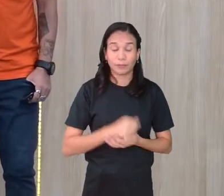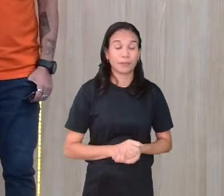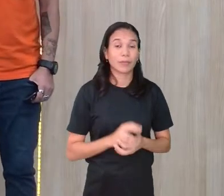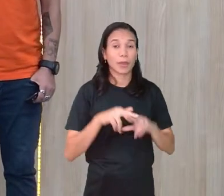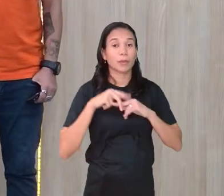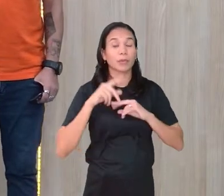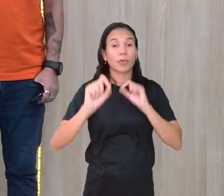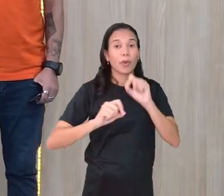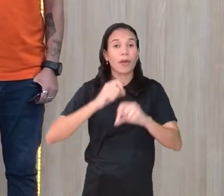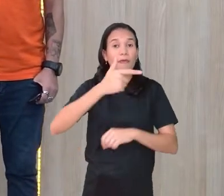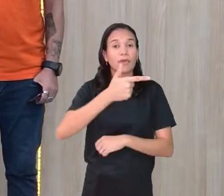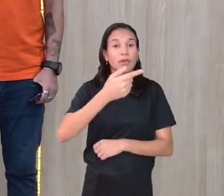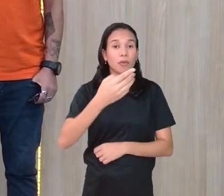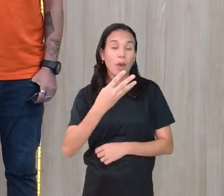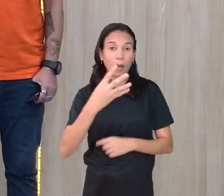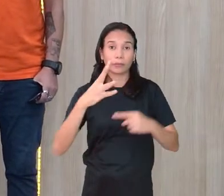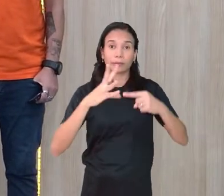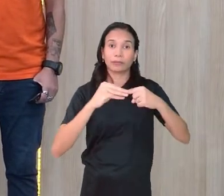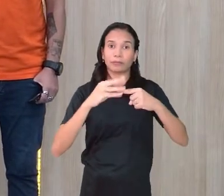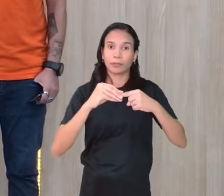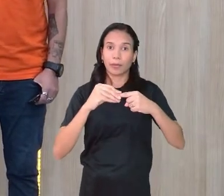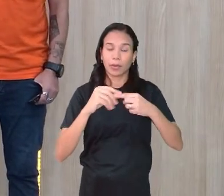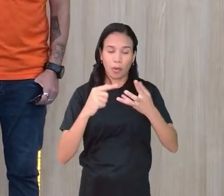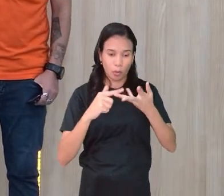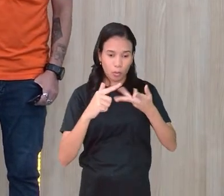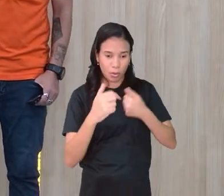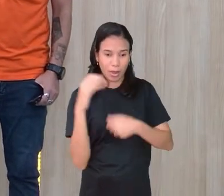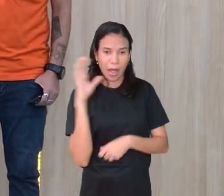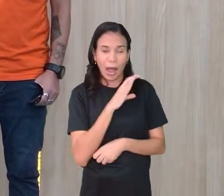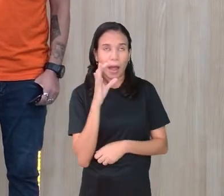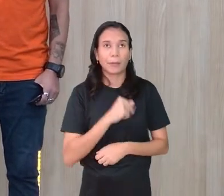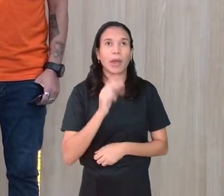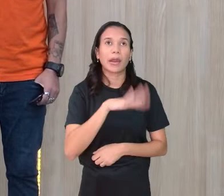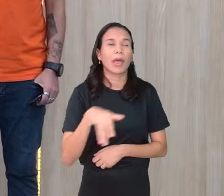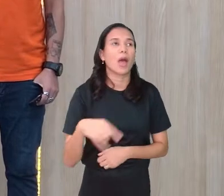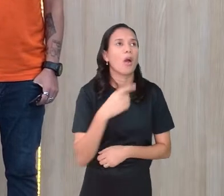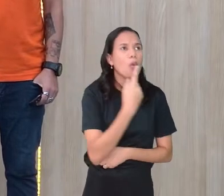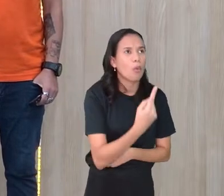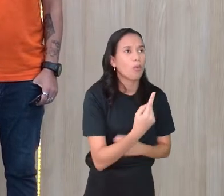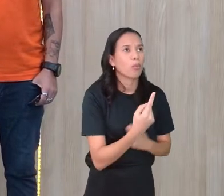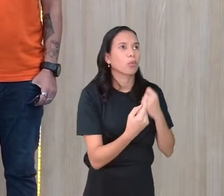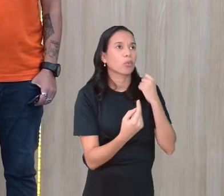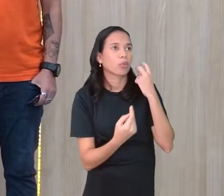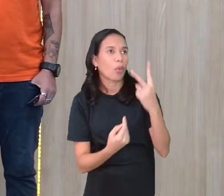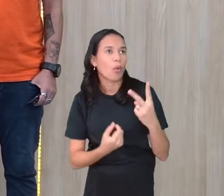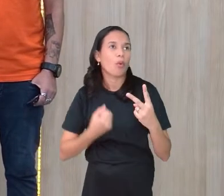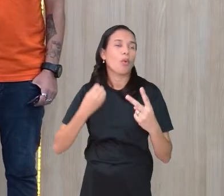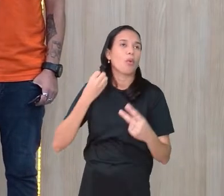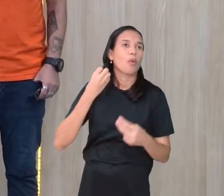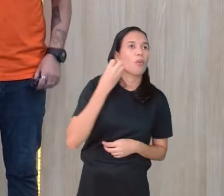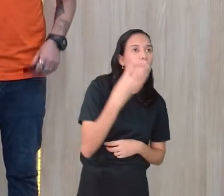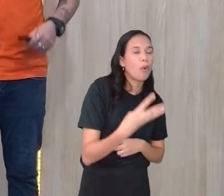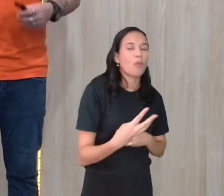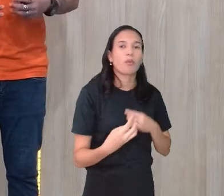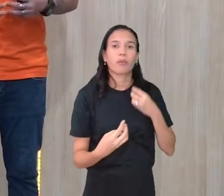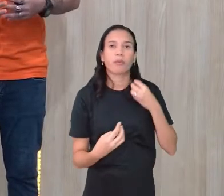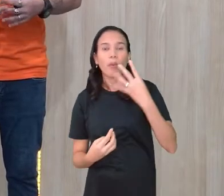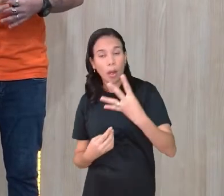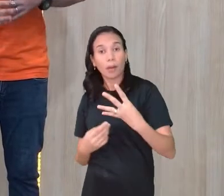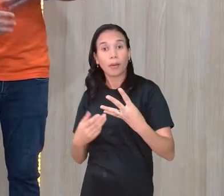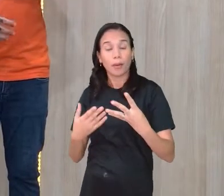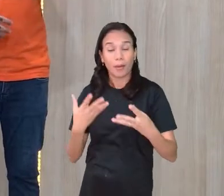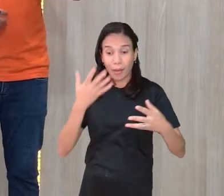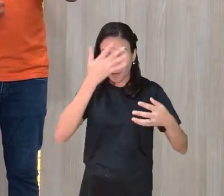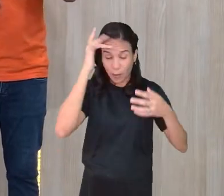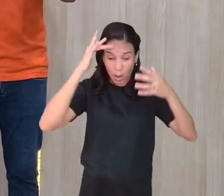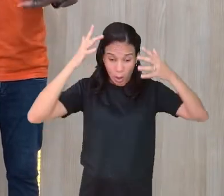seja, 24 canetas. E eu contei rápido, né? Ou seja, a criança ia contar 1, e a chance dela se confundir, né? Ou seja, na hora que ela passasse